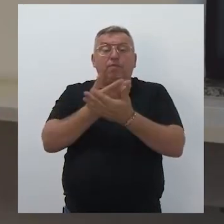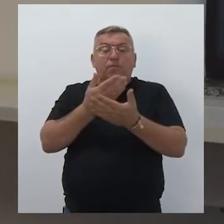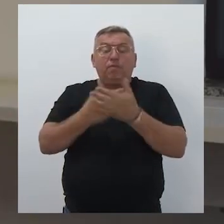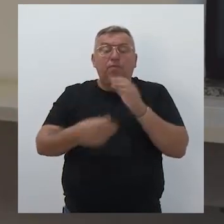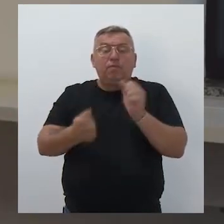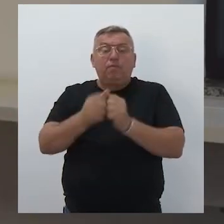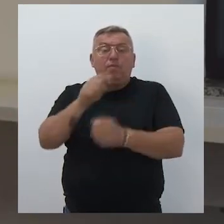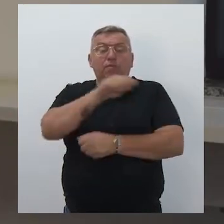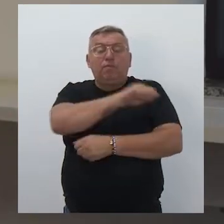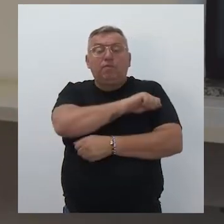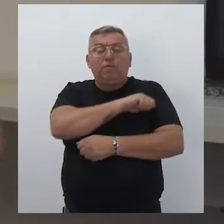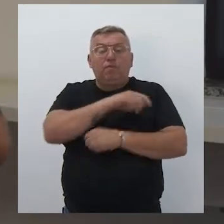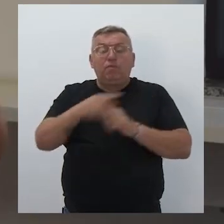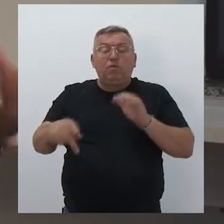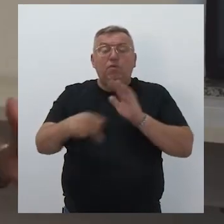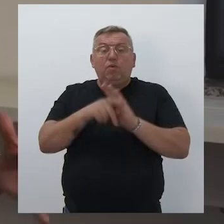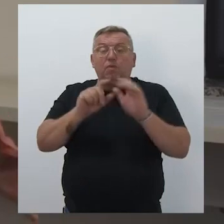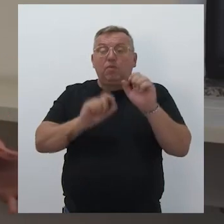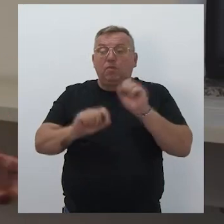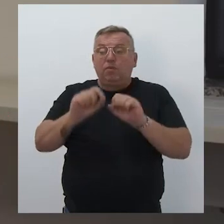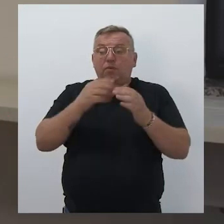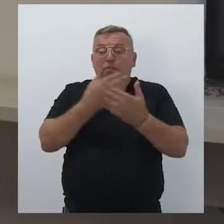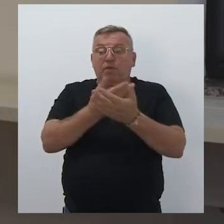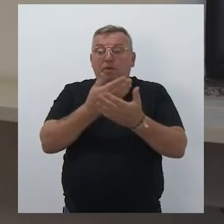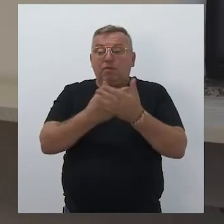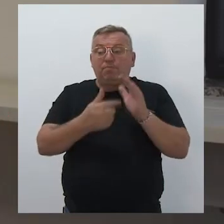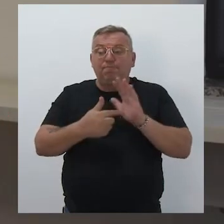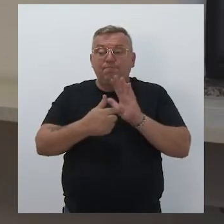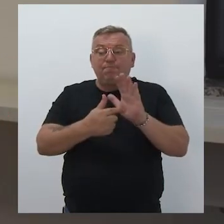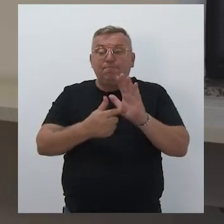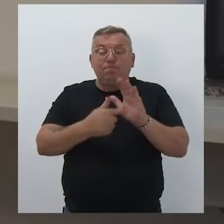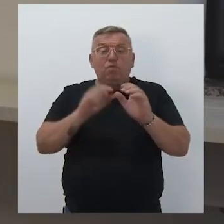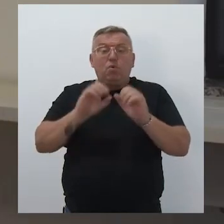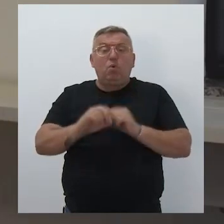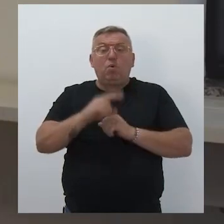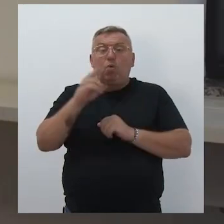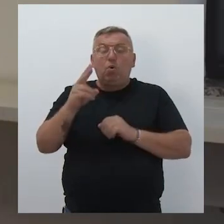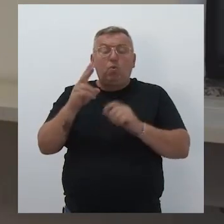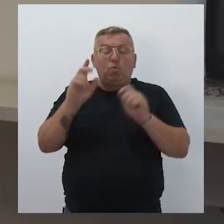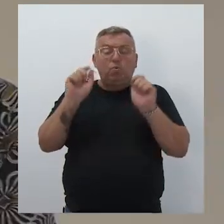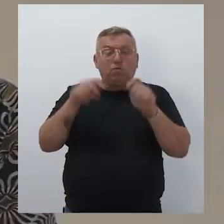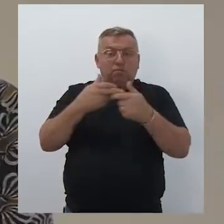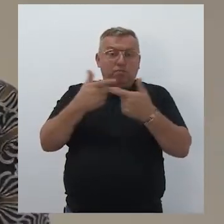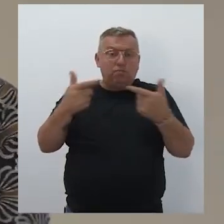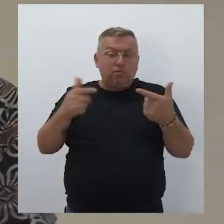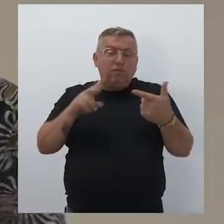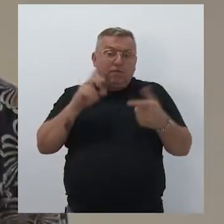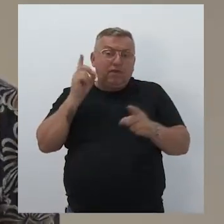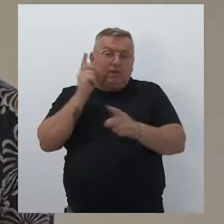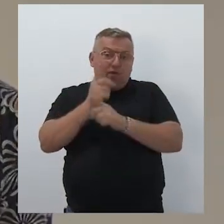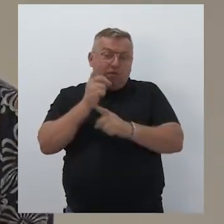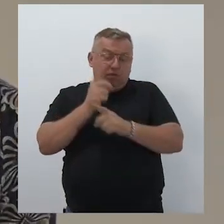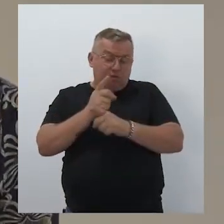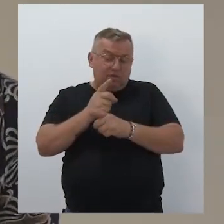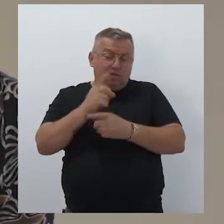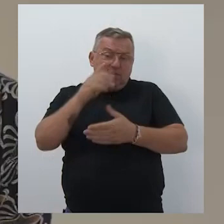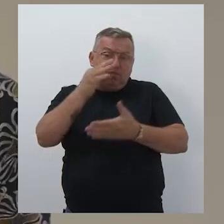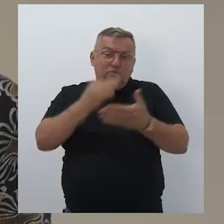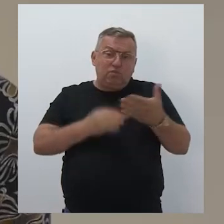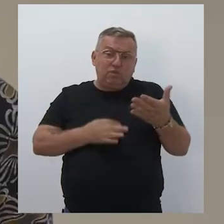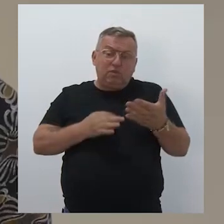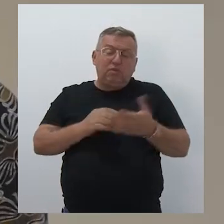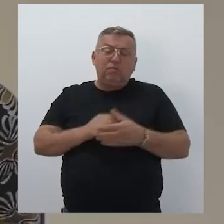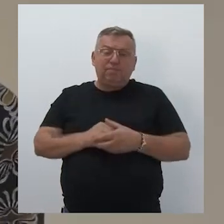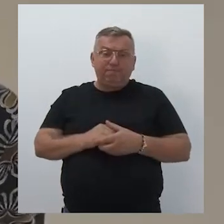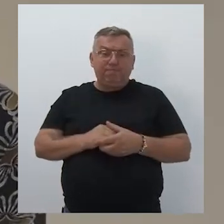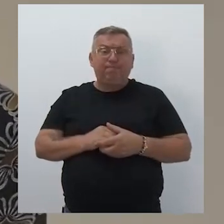estudantes, do que propriamente uma aula expositiva ou um componente que você vai achar lá um texto num livro.